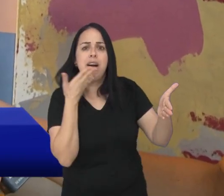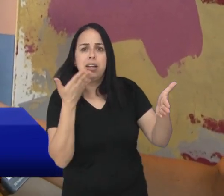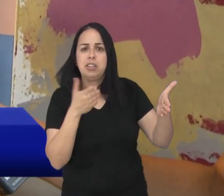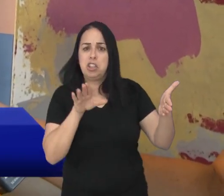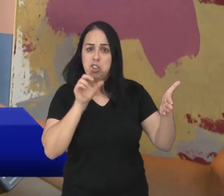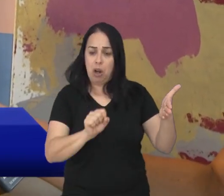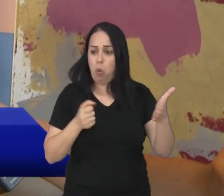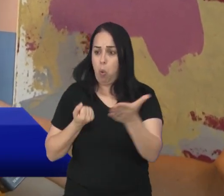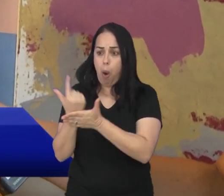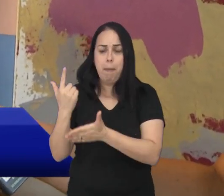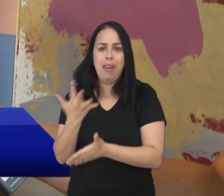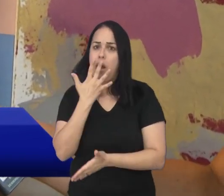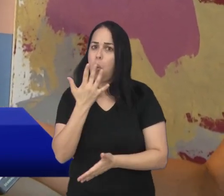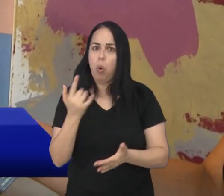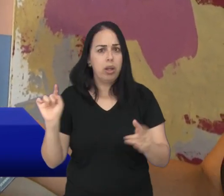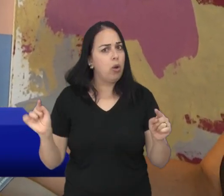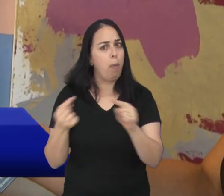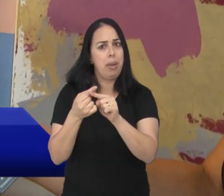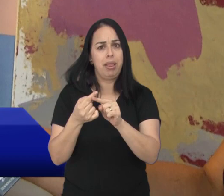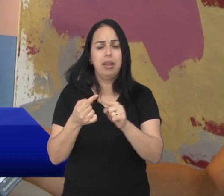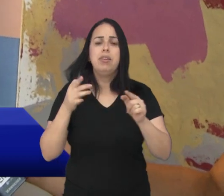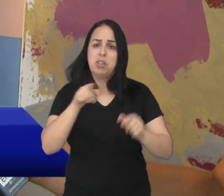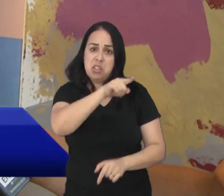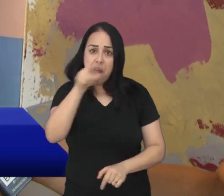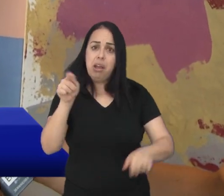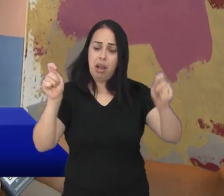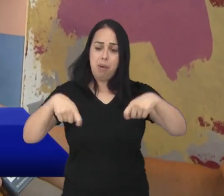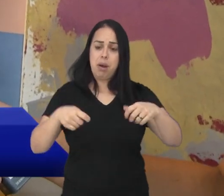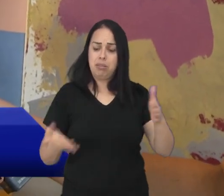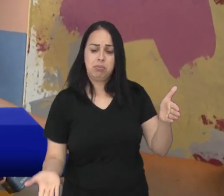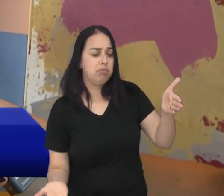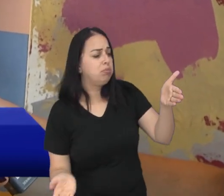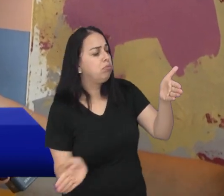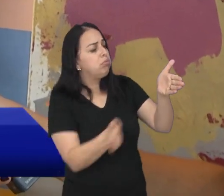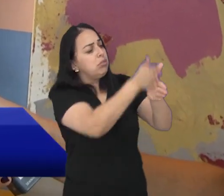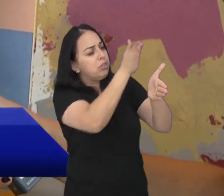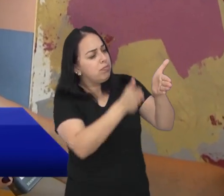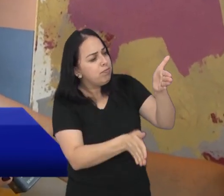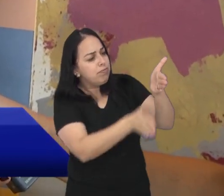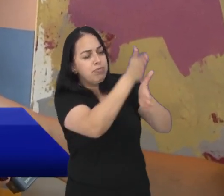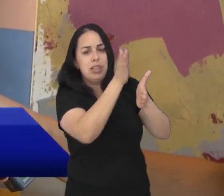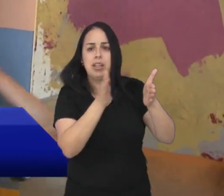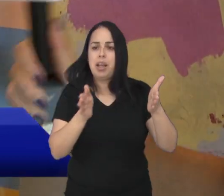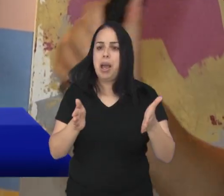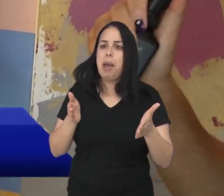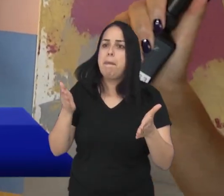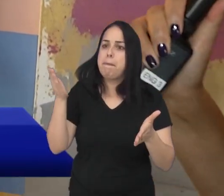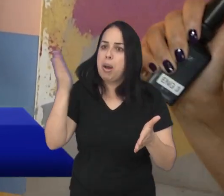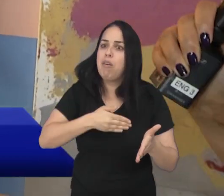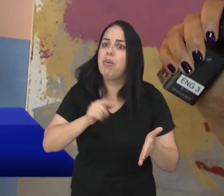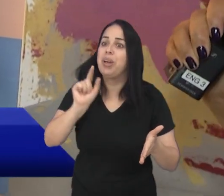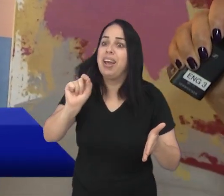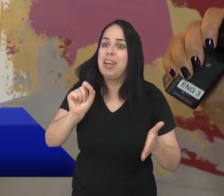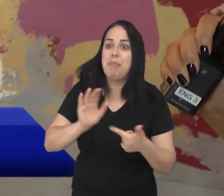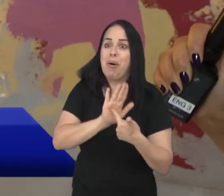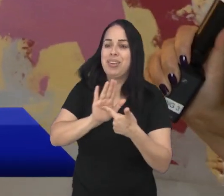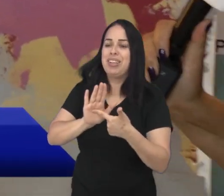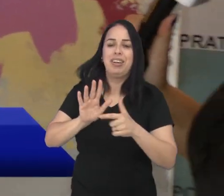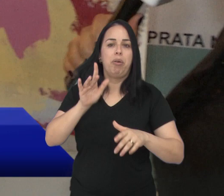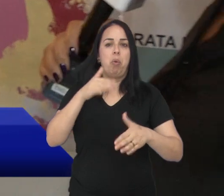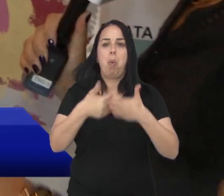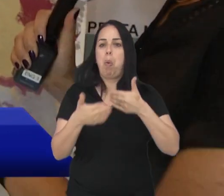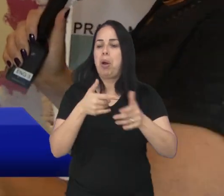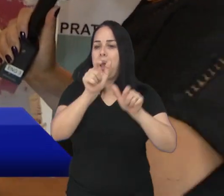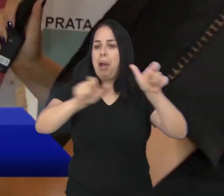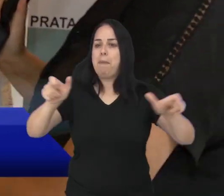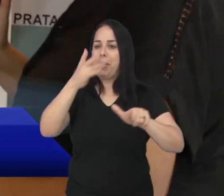aplicar, você já compra ele da cor que você quiser e você mesmo pode fazer a aplicação do produto. E prova que qualquer um pode fazer